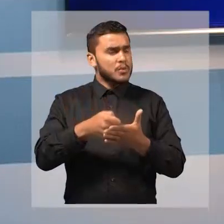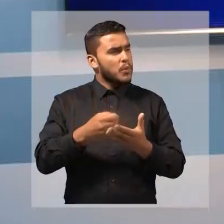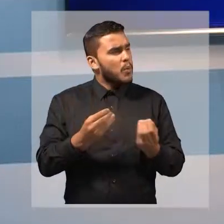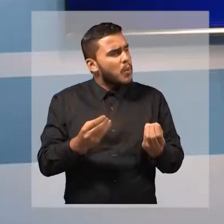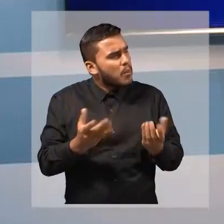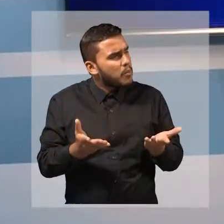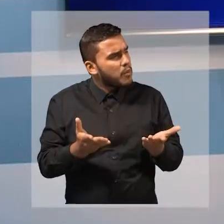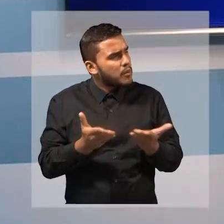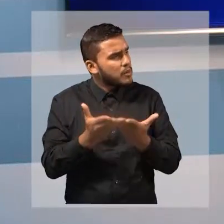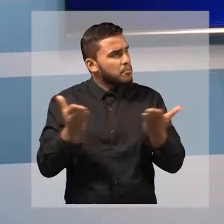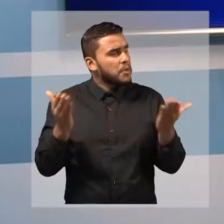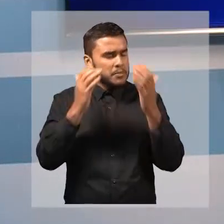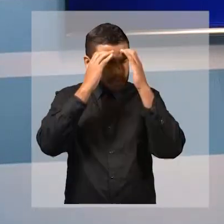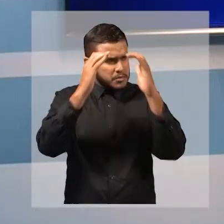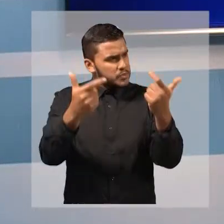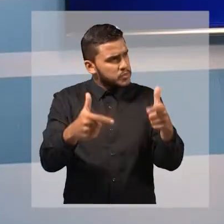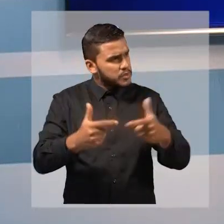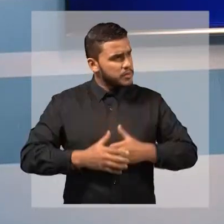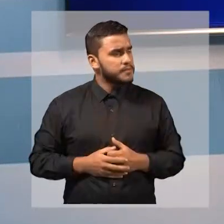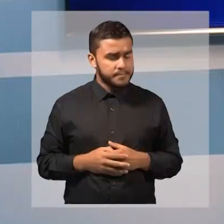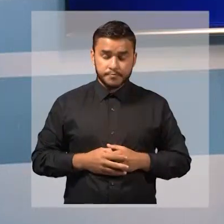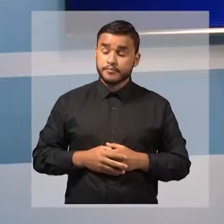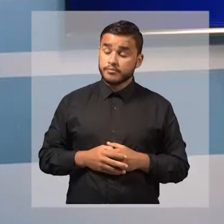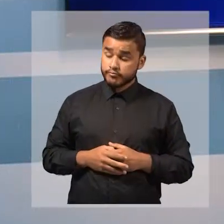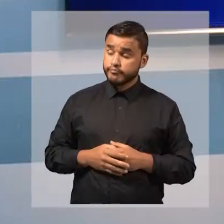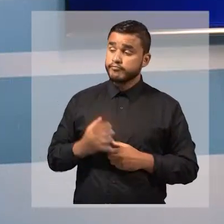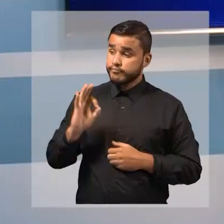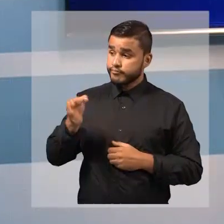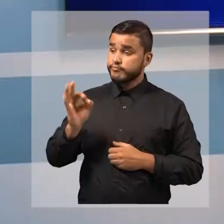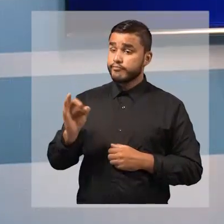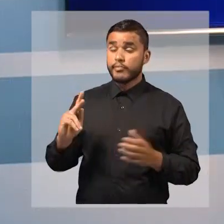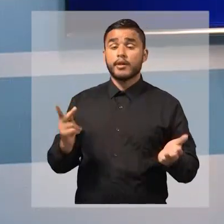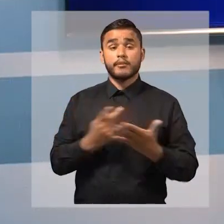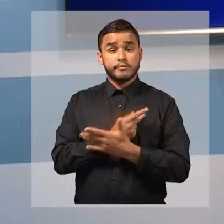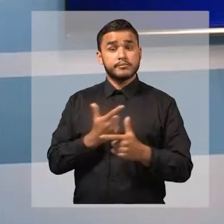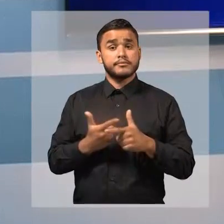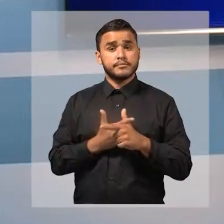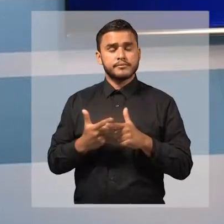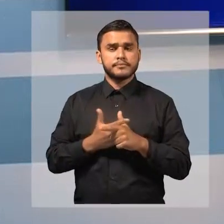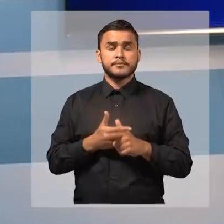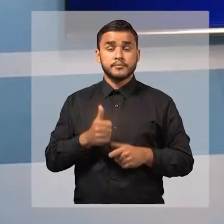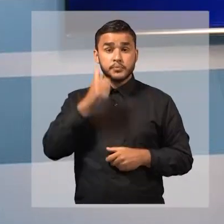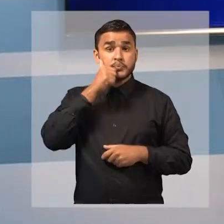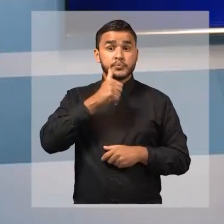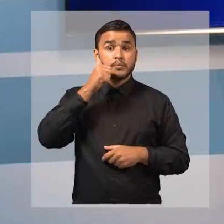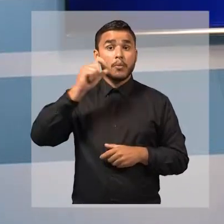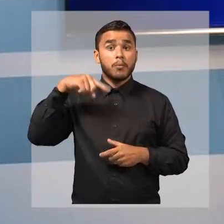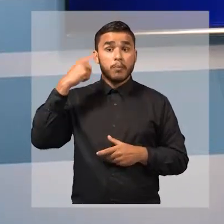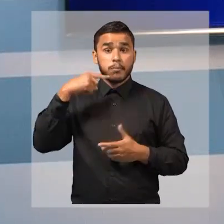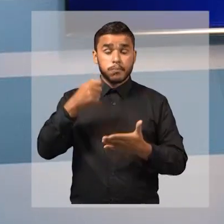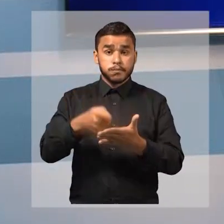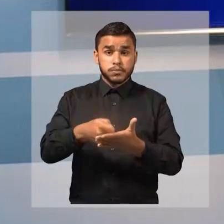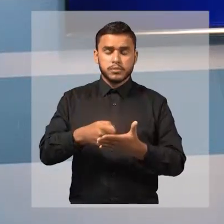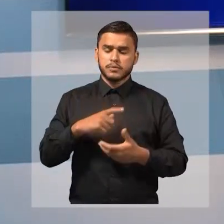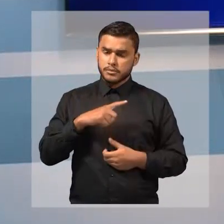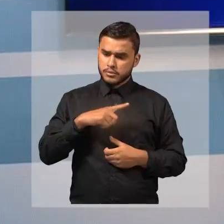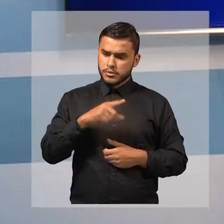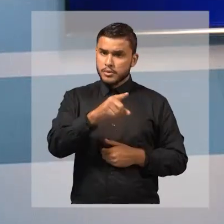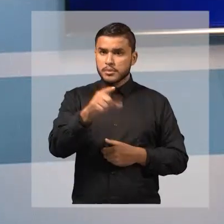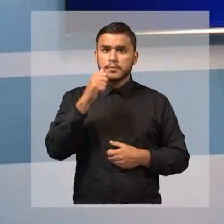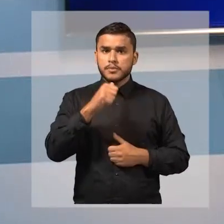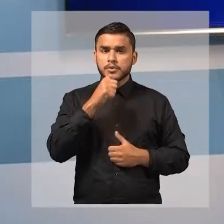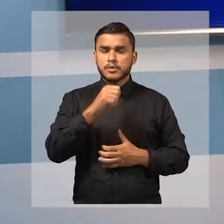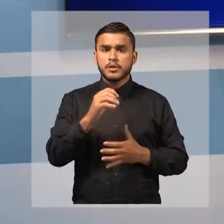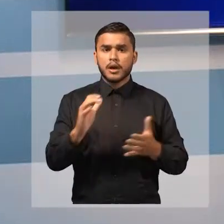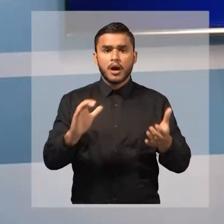imagine o problema que ele cria. Vamos pensar aqui nas consequências. Essas juízas, essas senhoras, certamente têm marido,